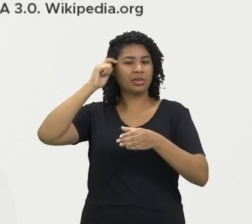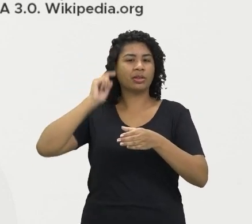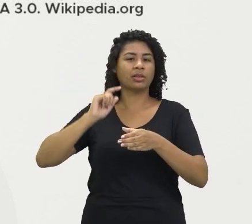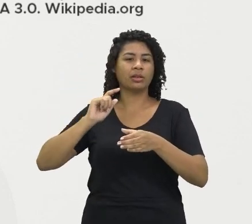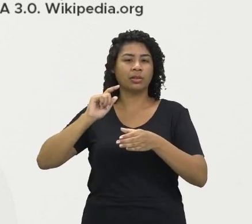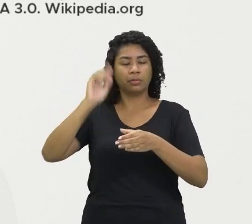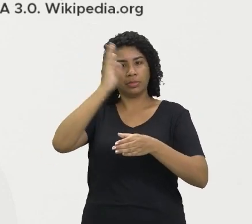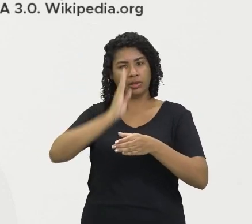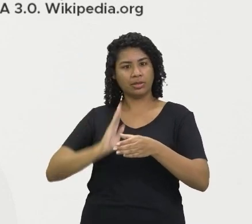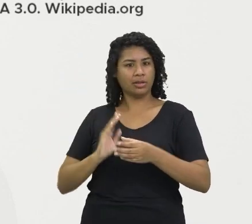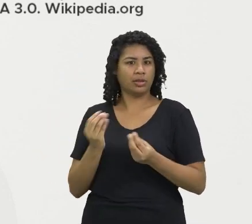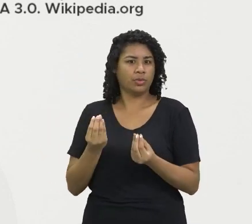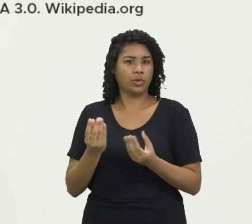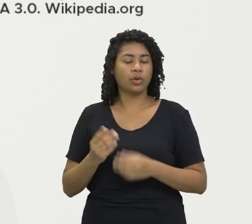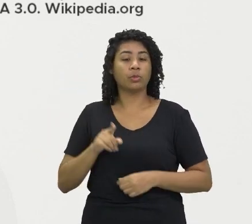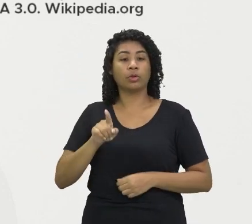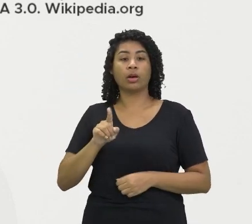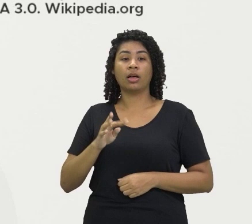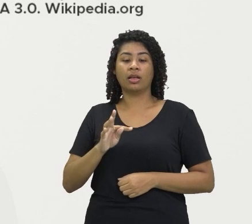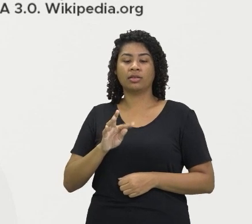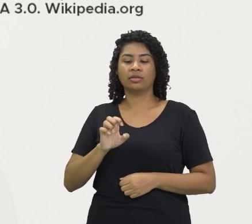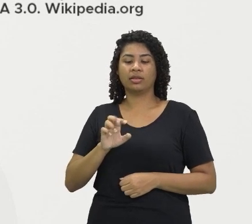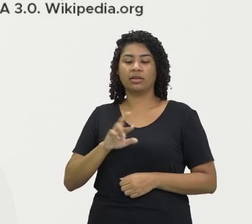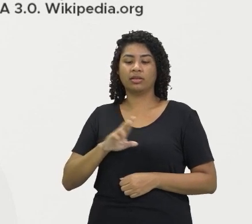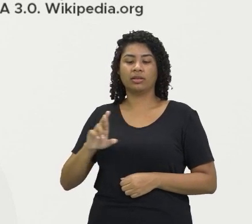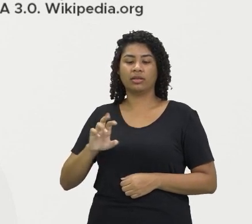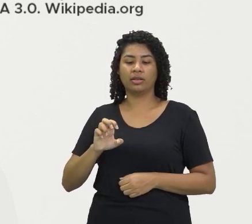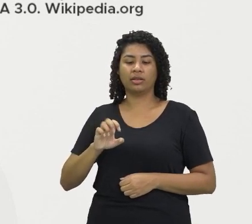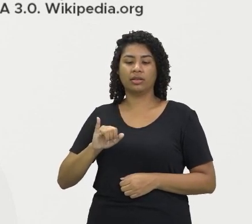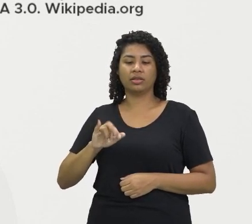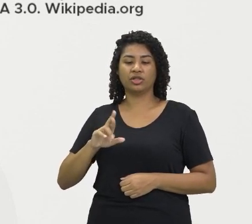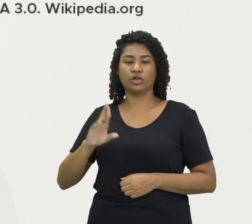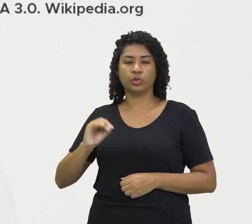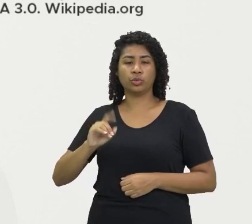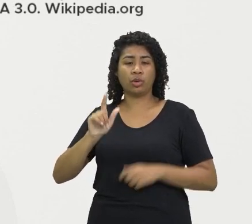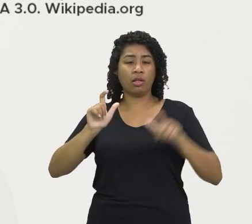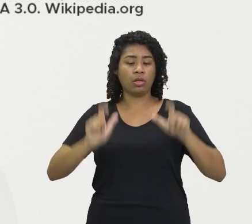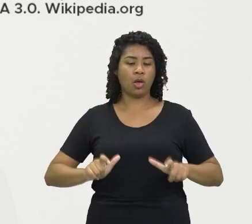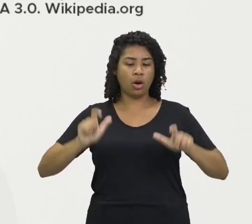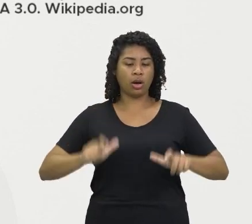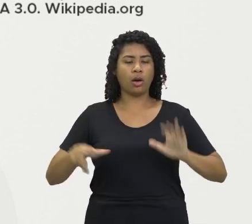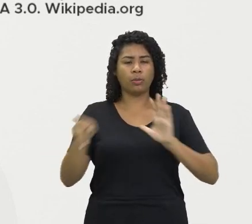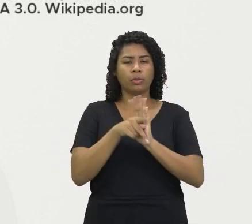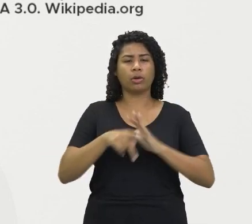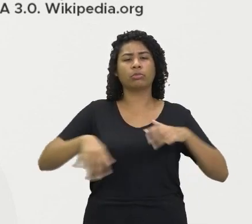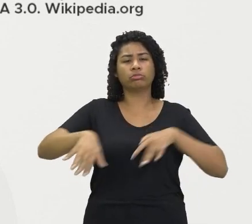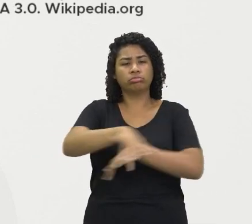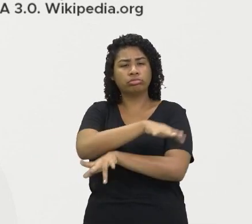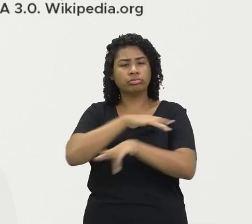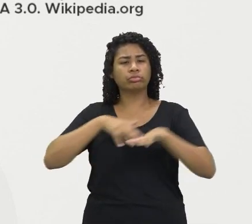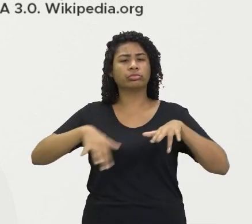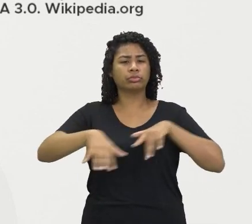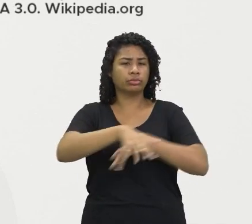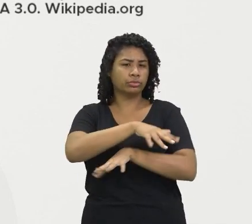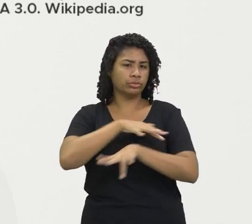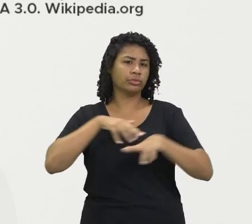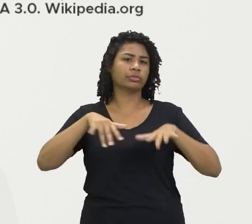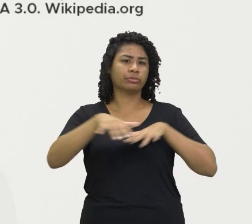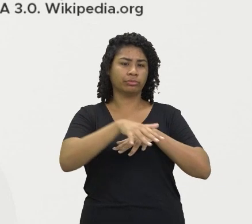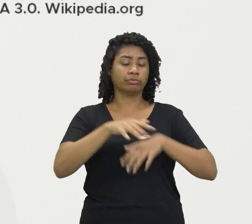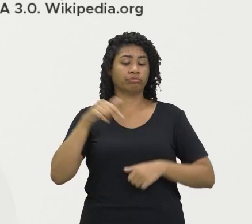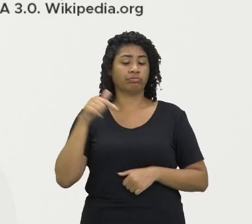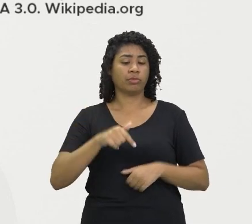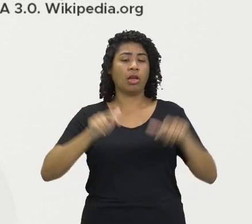terreiro, ele é o principal campo de celebração. É o lugar onde vai se